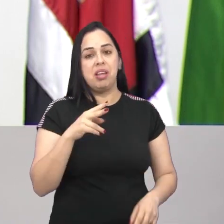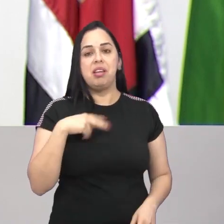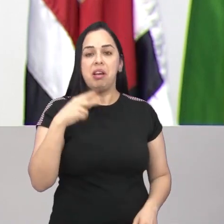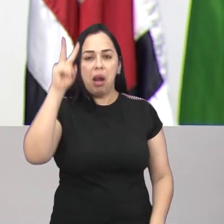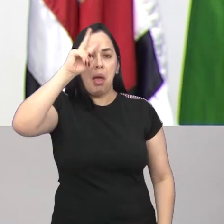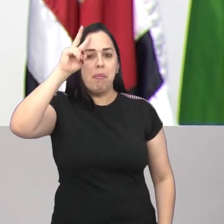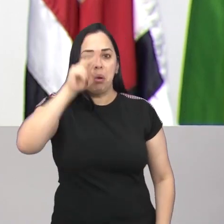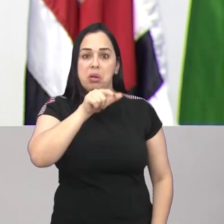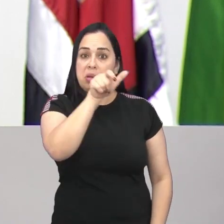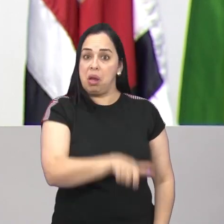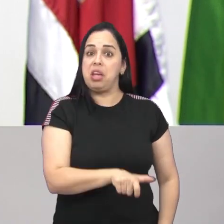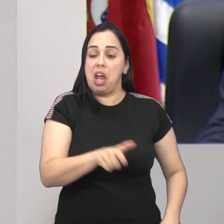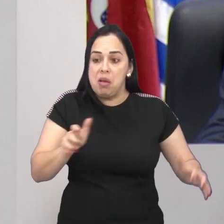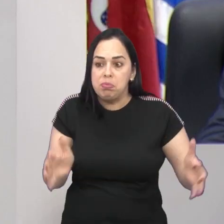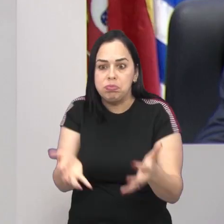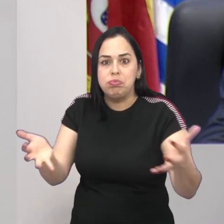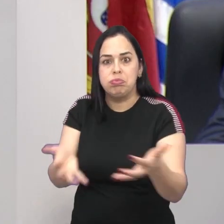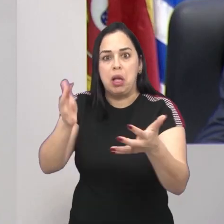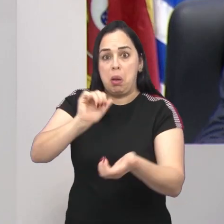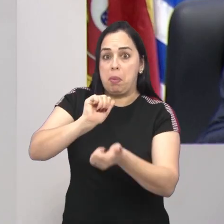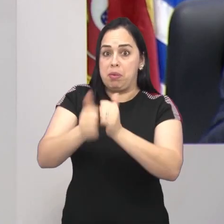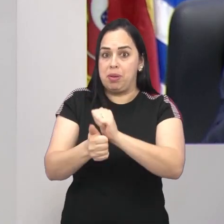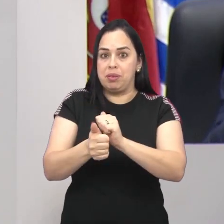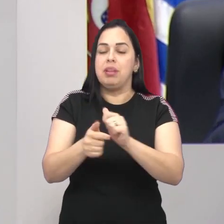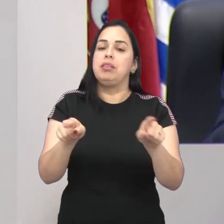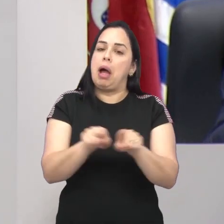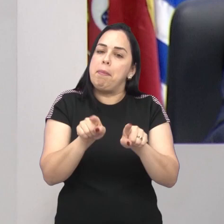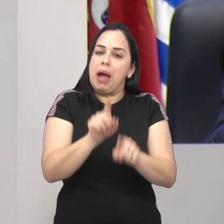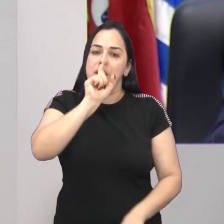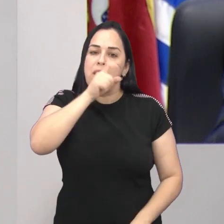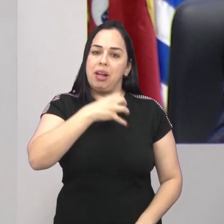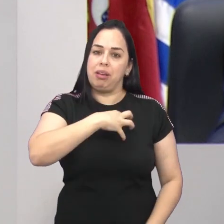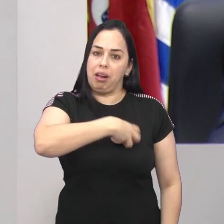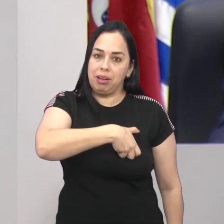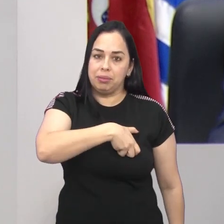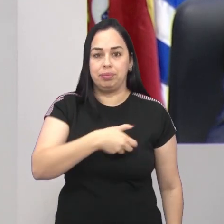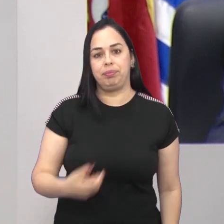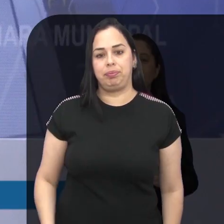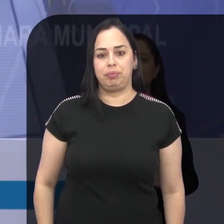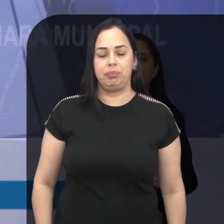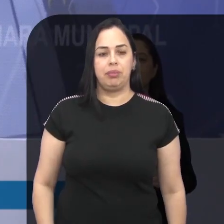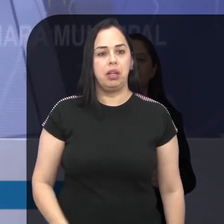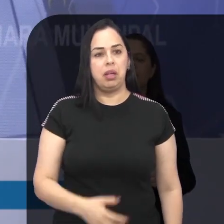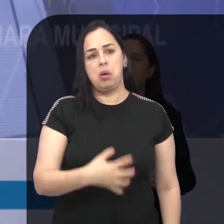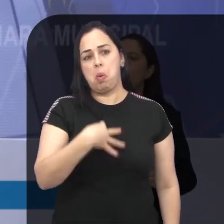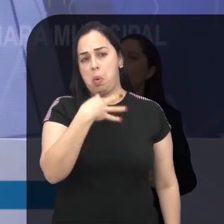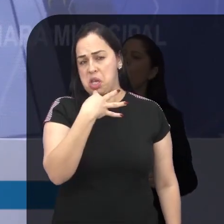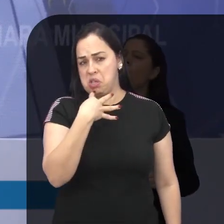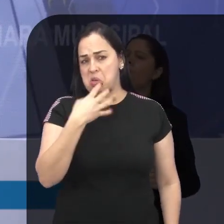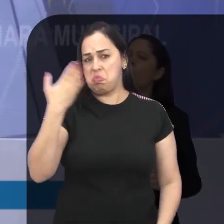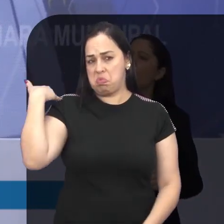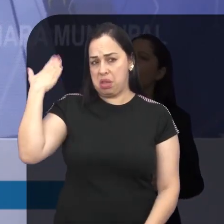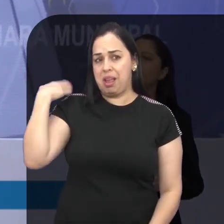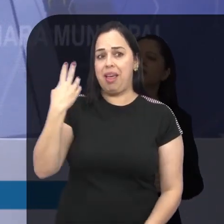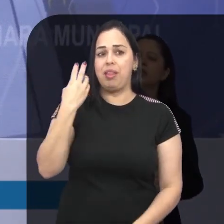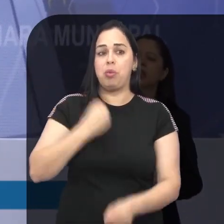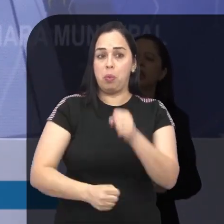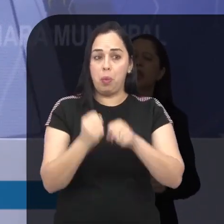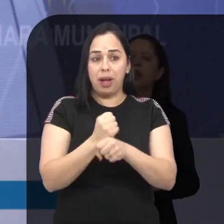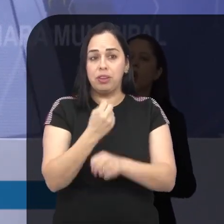o trabalho de incentivo ao futebol da cidade e ao São José Esporte Clube. Eu conheci o Fernando, na verdade, foi